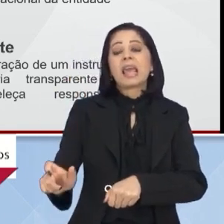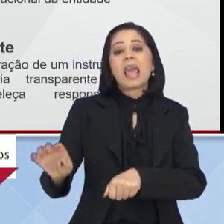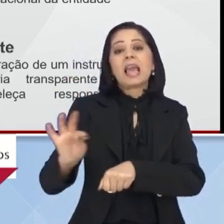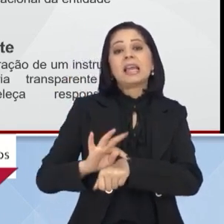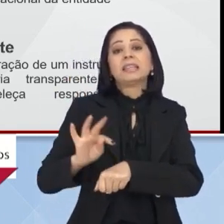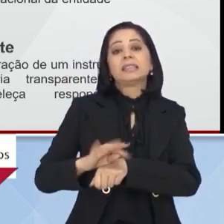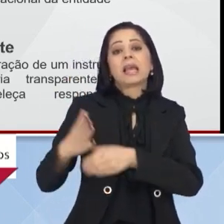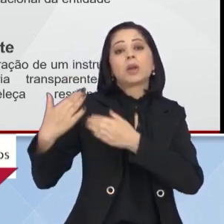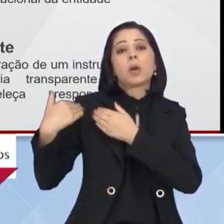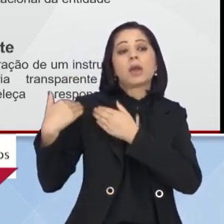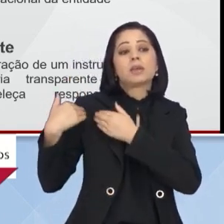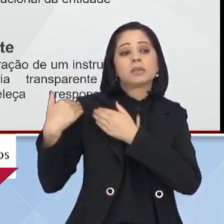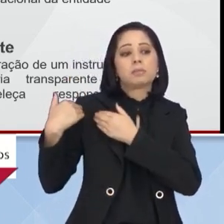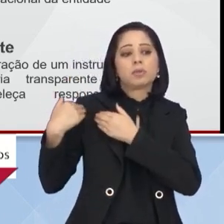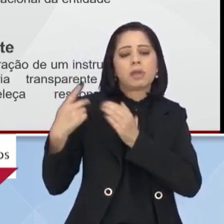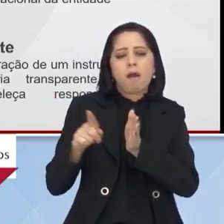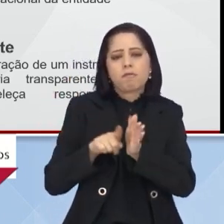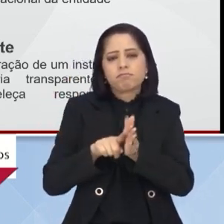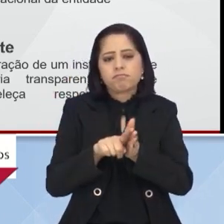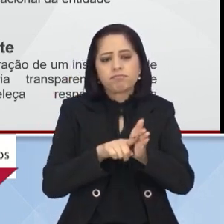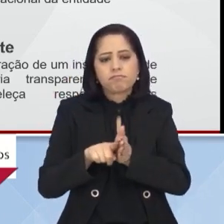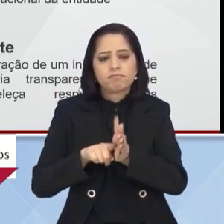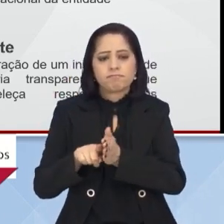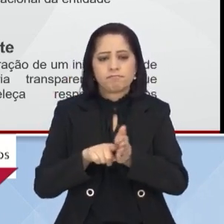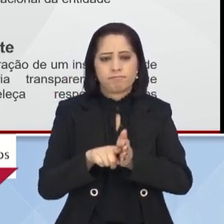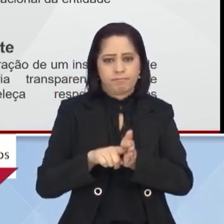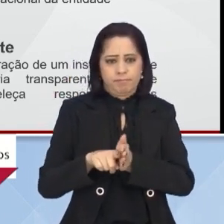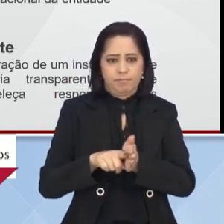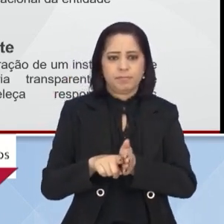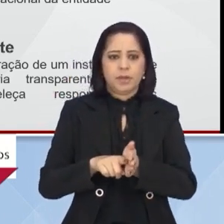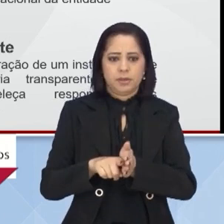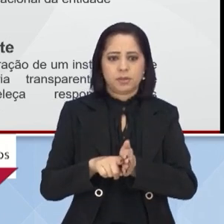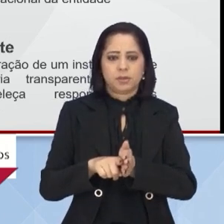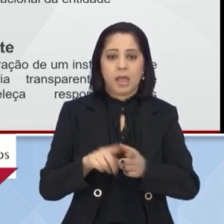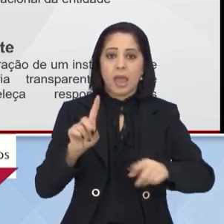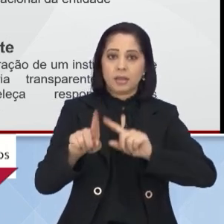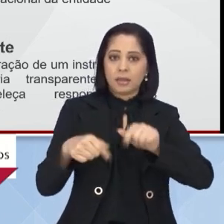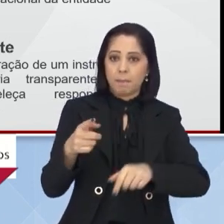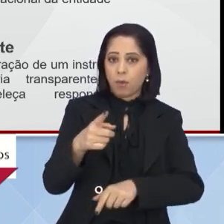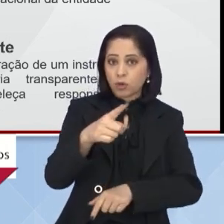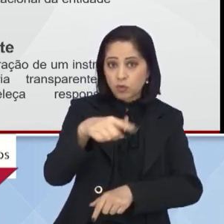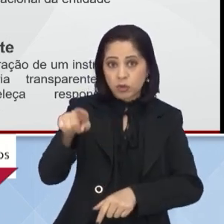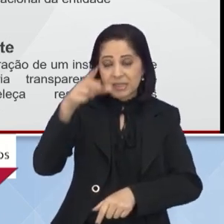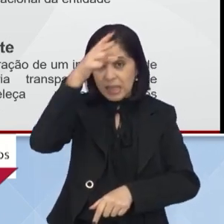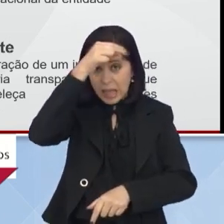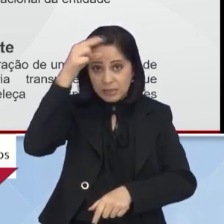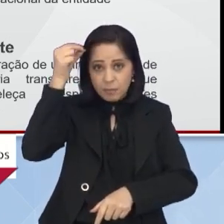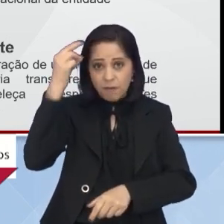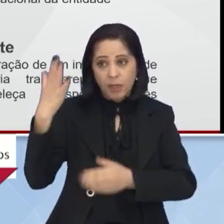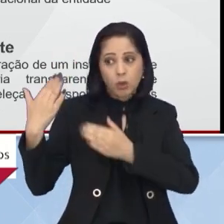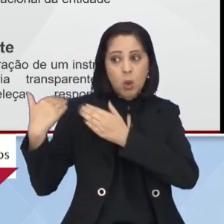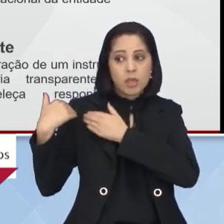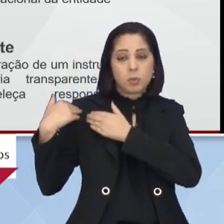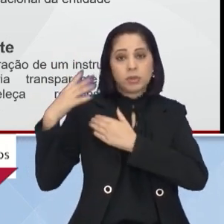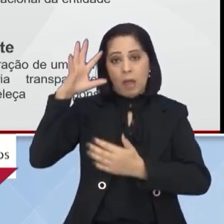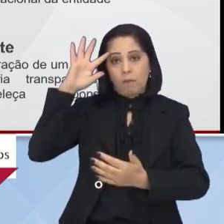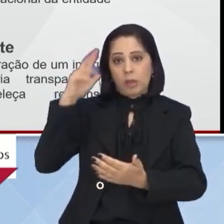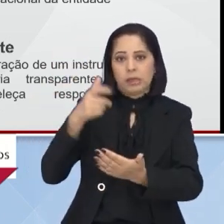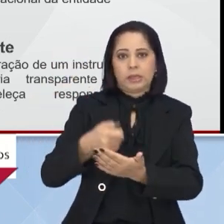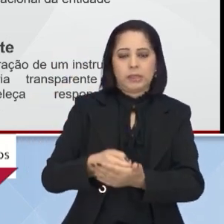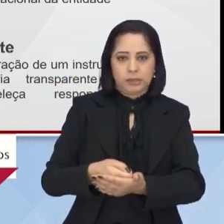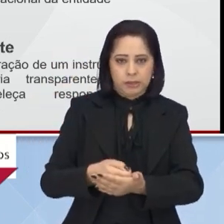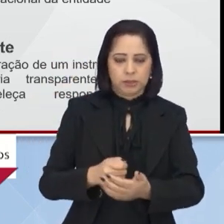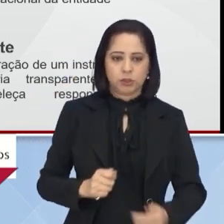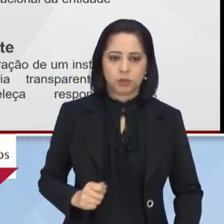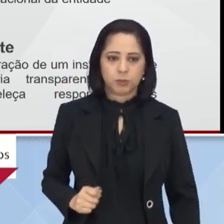subsidiá-los com informações que vão ajudá-los a tomar essa decisão pela terceirização ou não